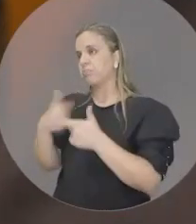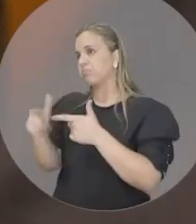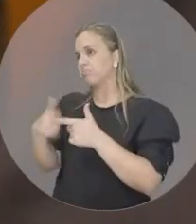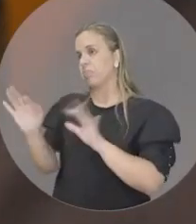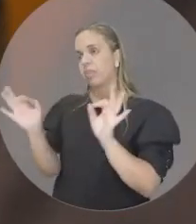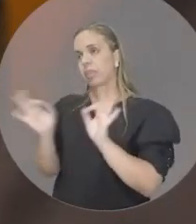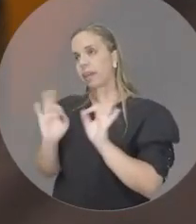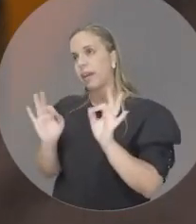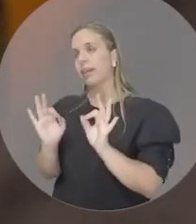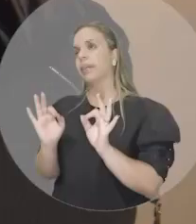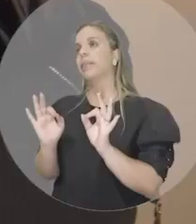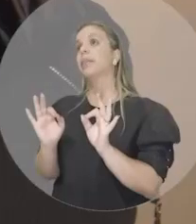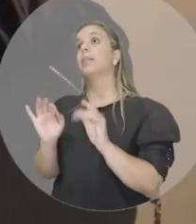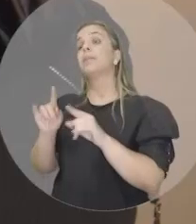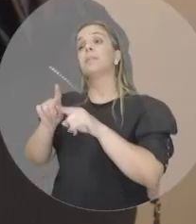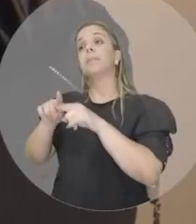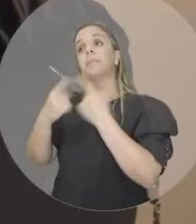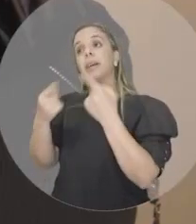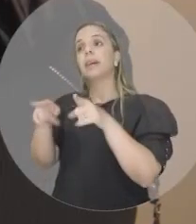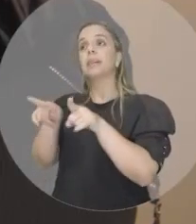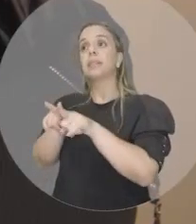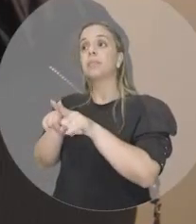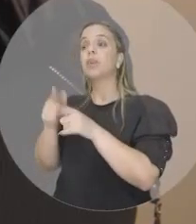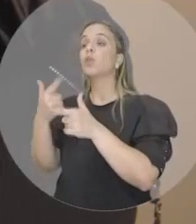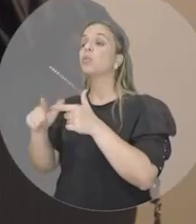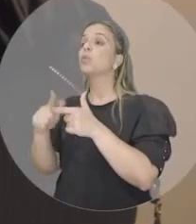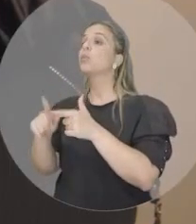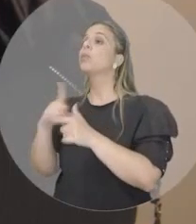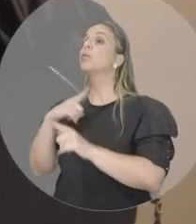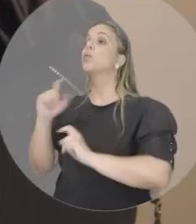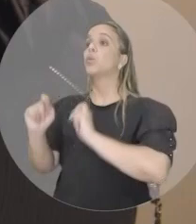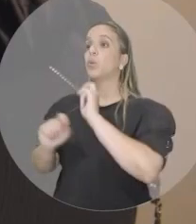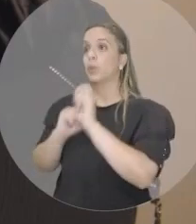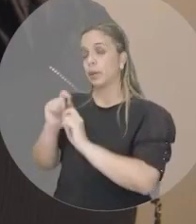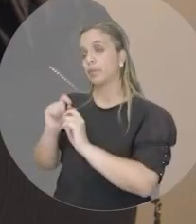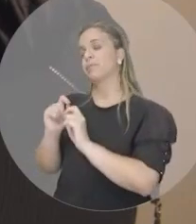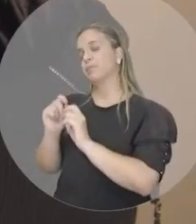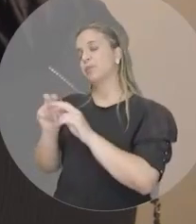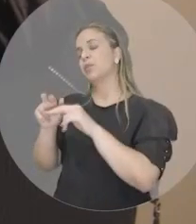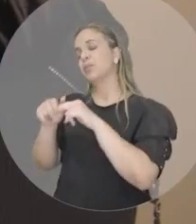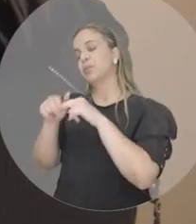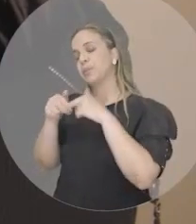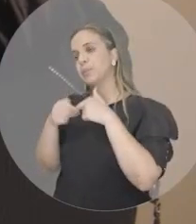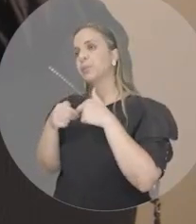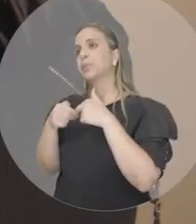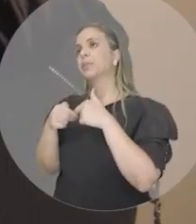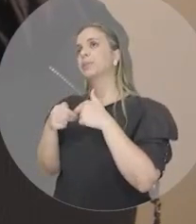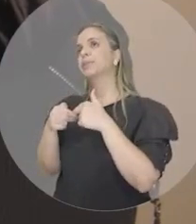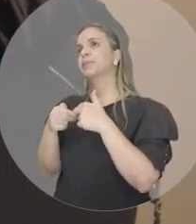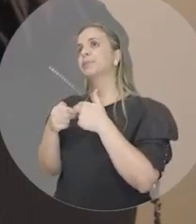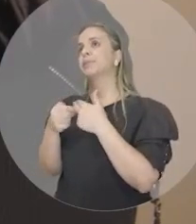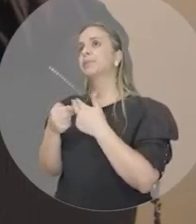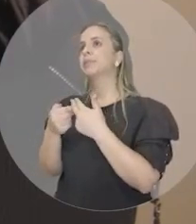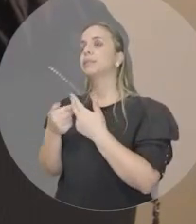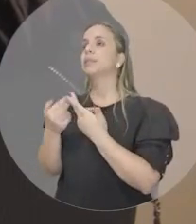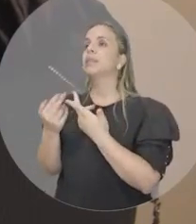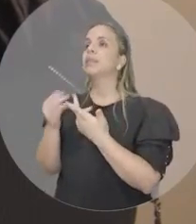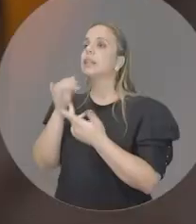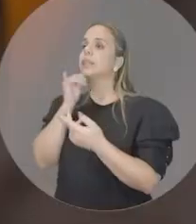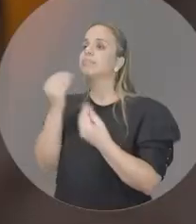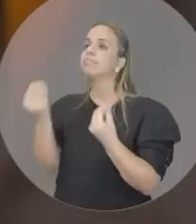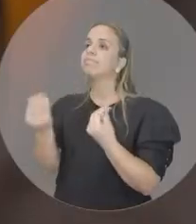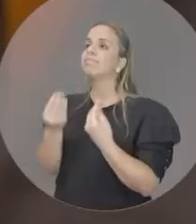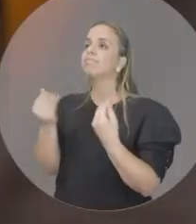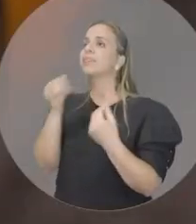Não teria nenhum problema para mim. Mas aí entra o problema justamente por ter que